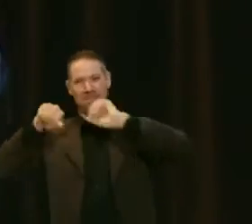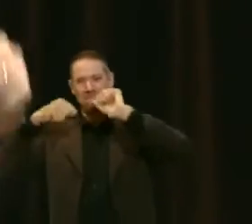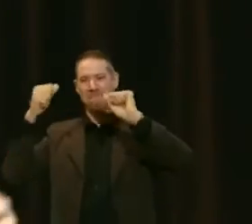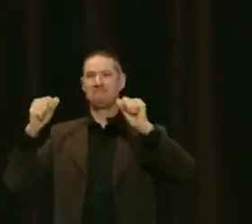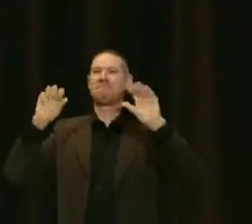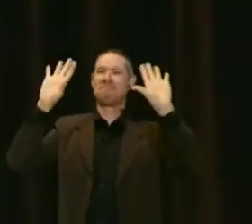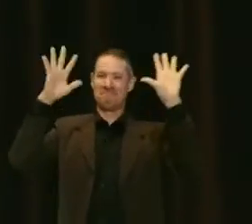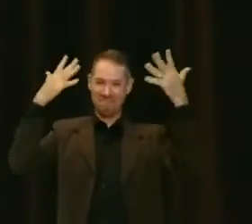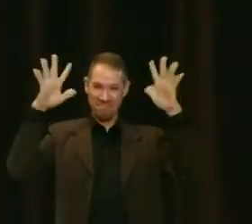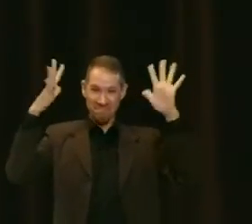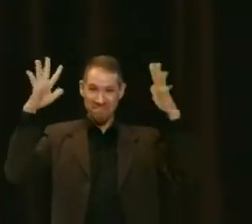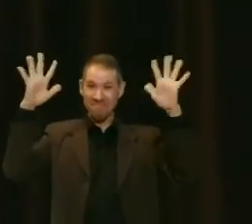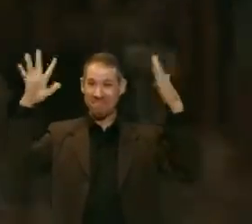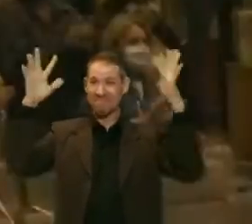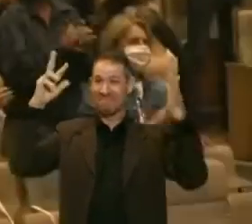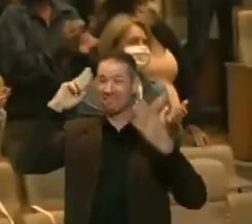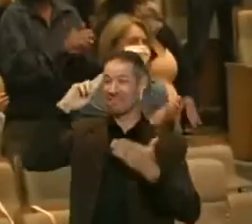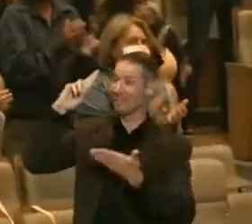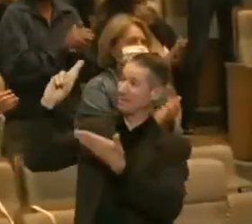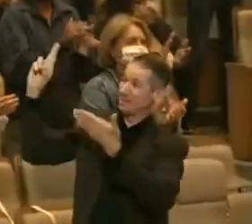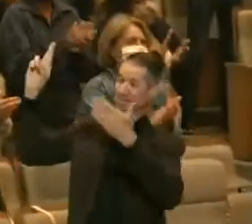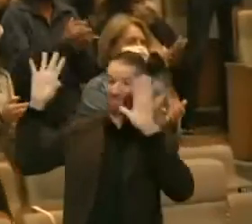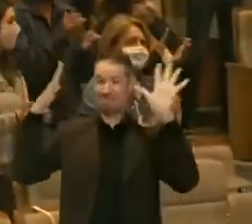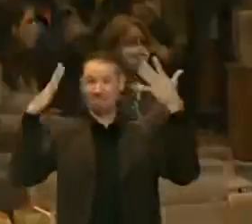pode aplaudir ao Senhor.